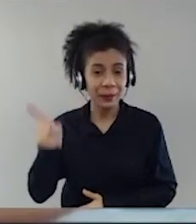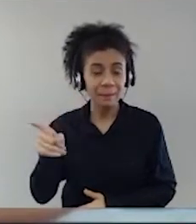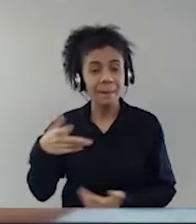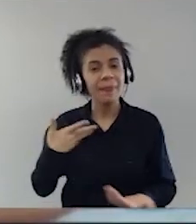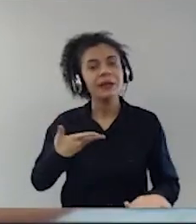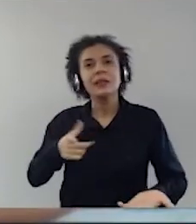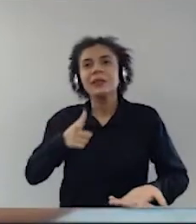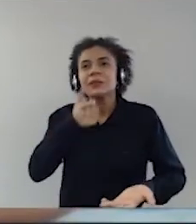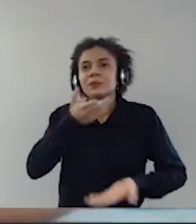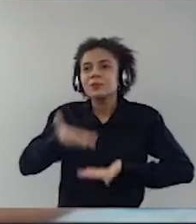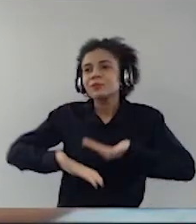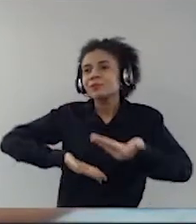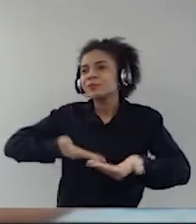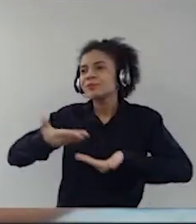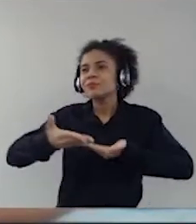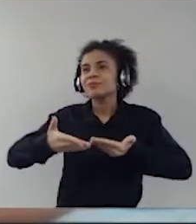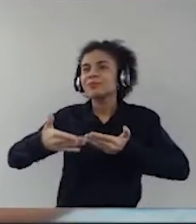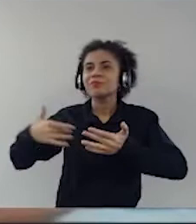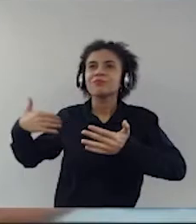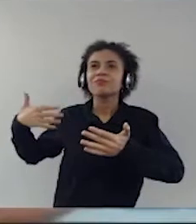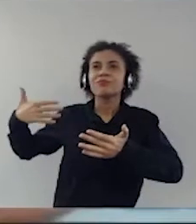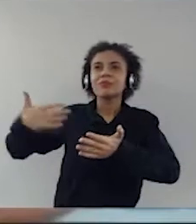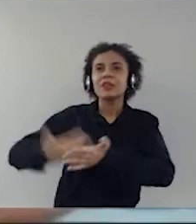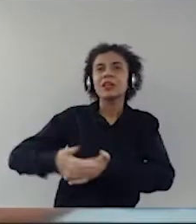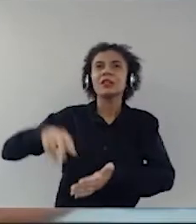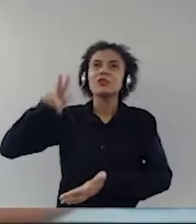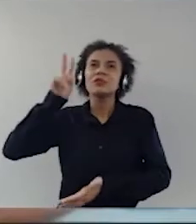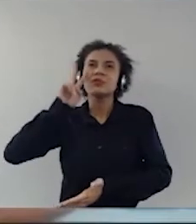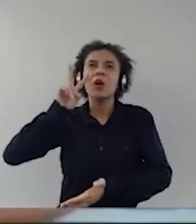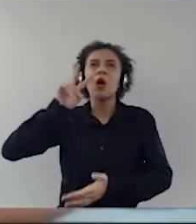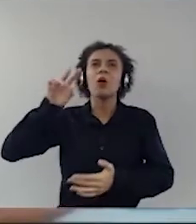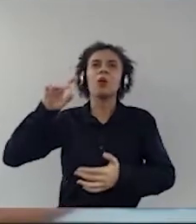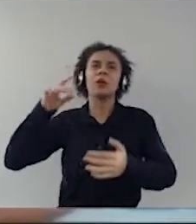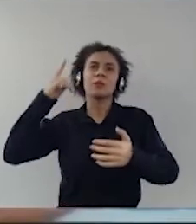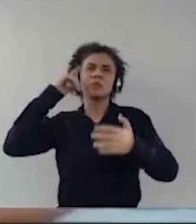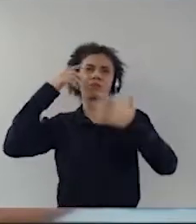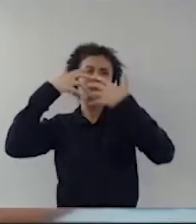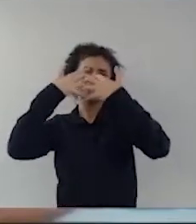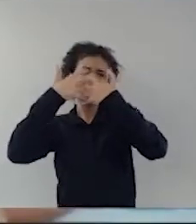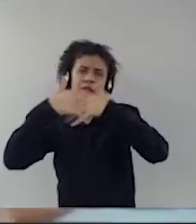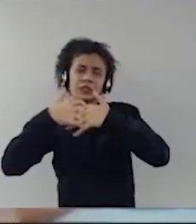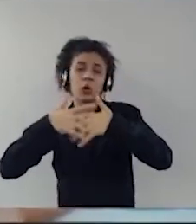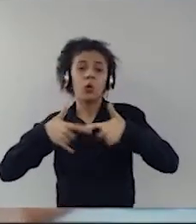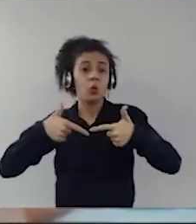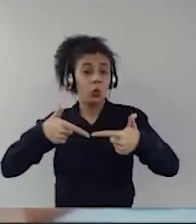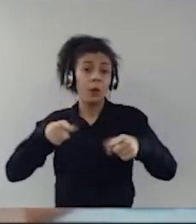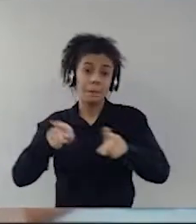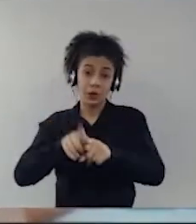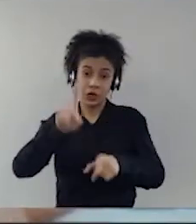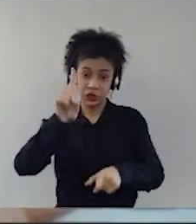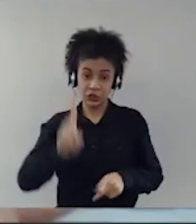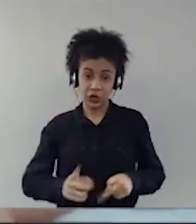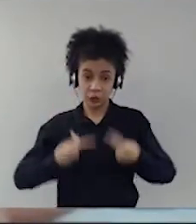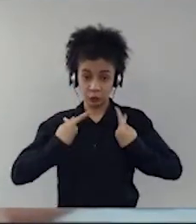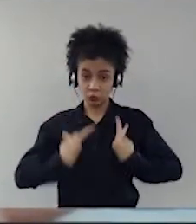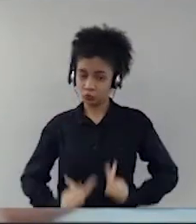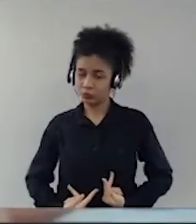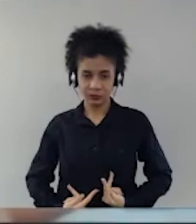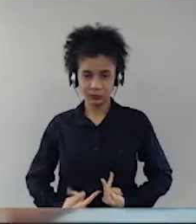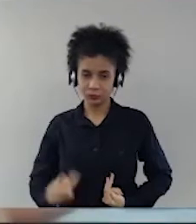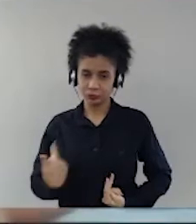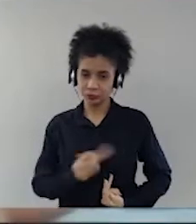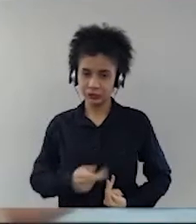compartilhamos essa jornada de reflexão e de luta, porque nos direitos humanos a gente sempre está na luta, né, nunca só